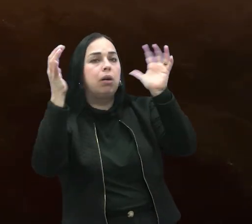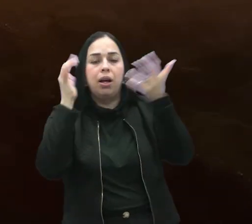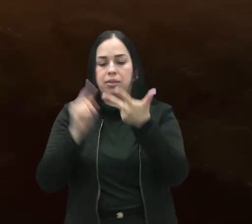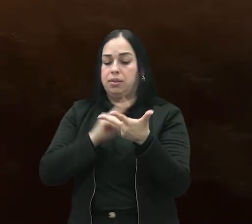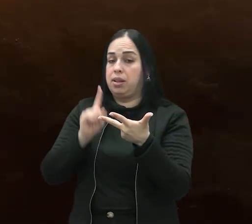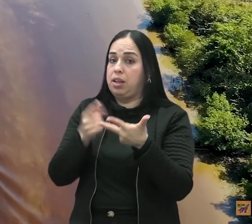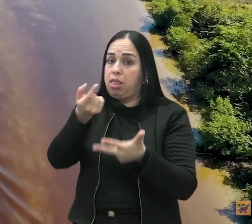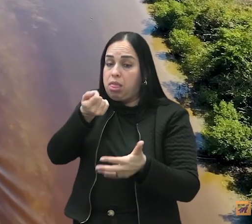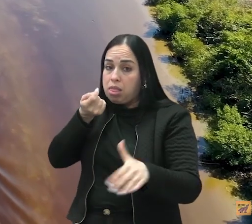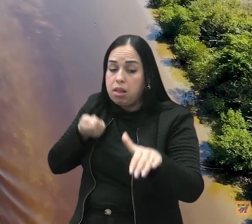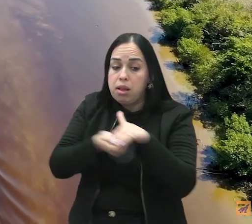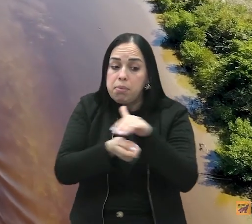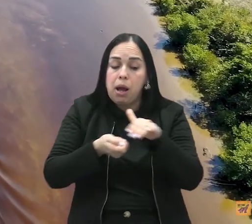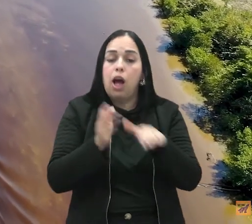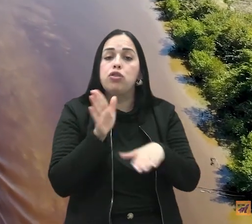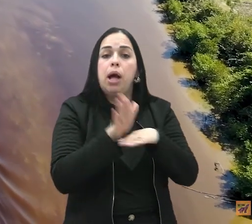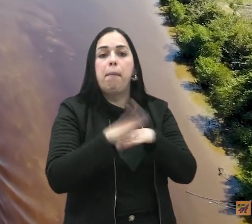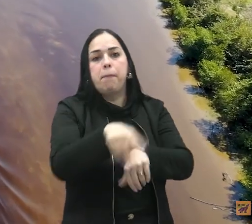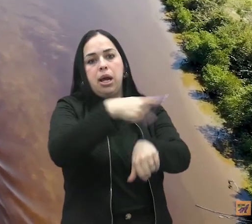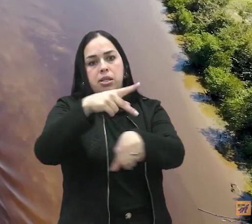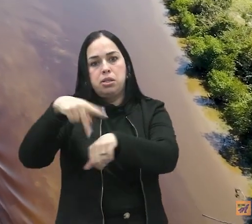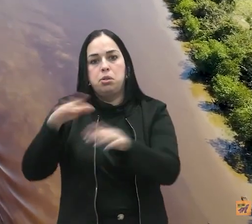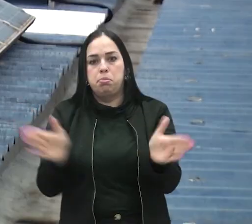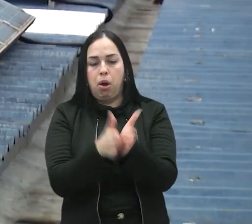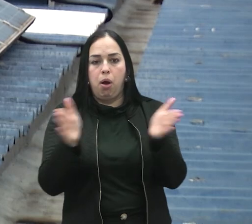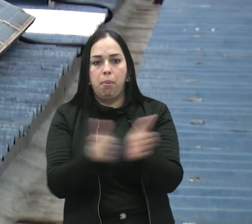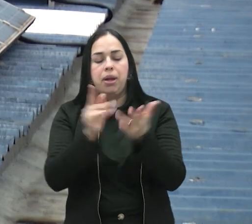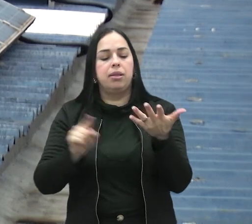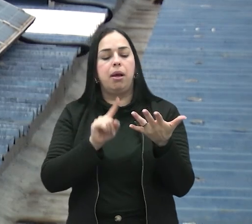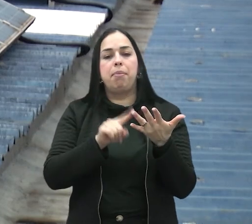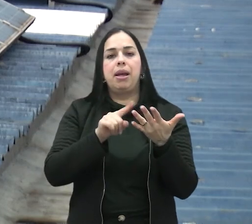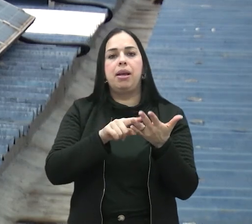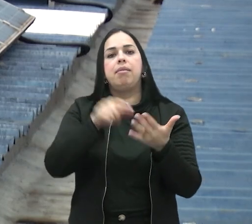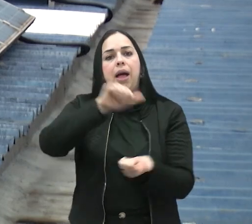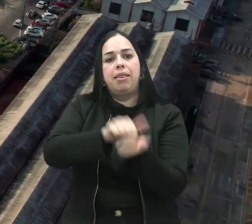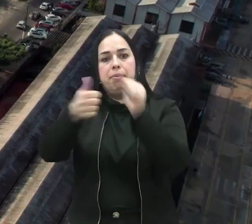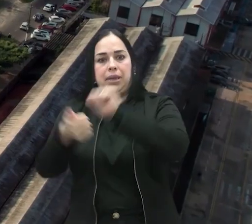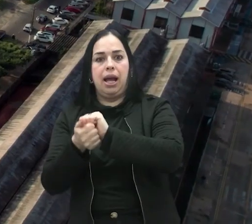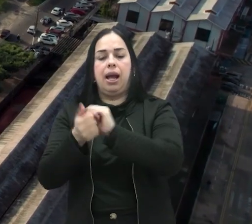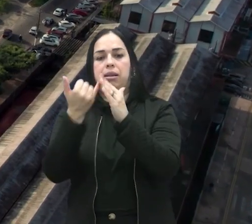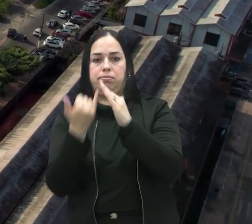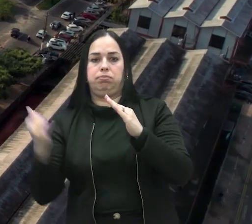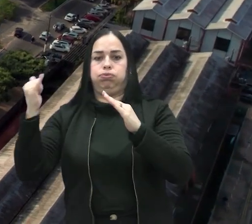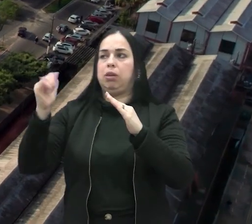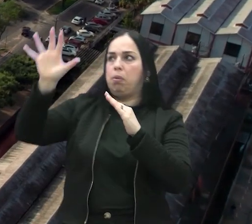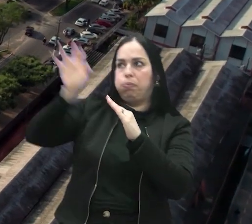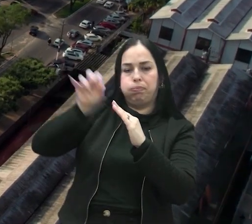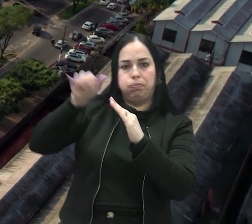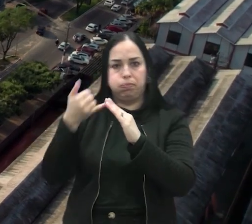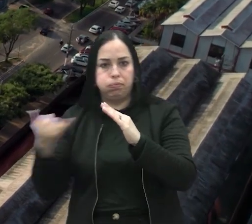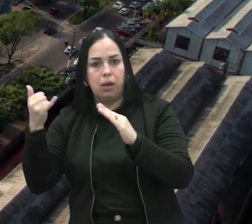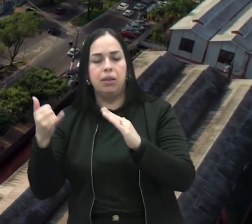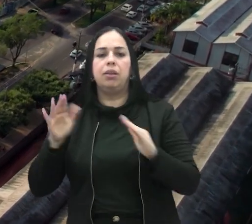adaptação climática, financiamento para países pobres e transição energética. A meta deste novo